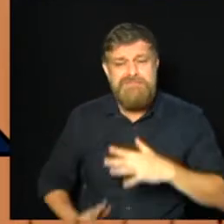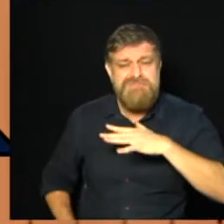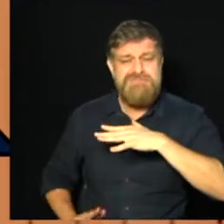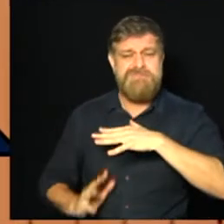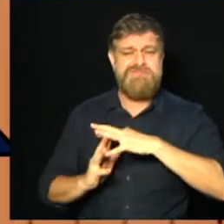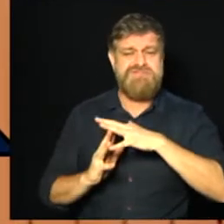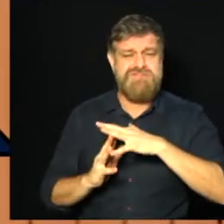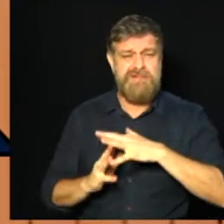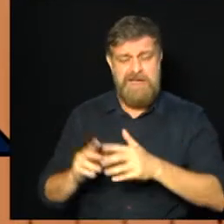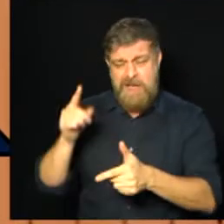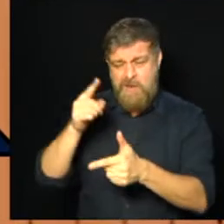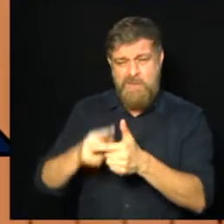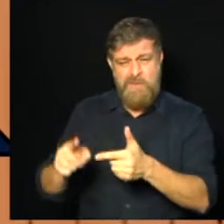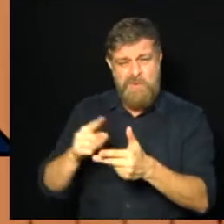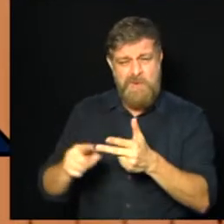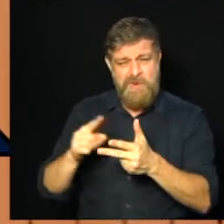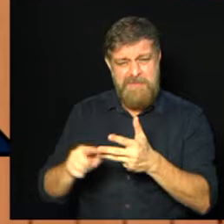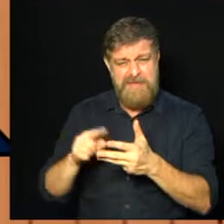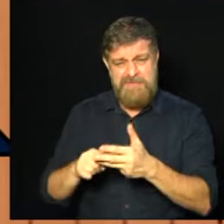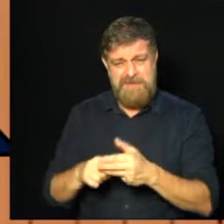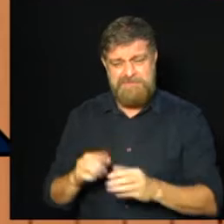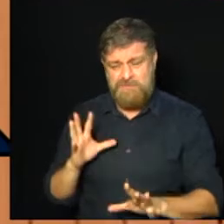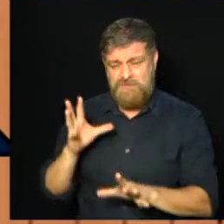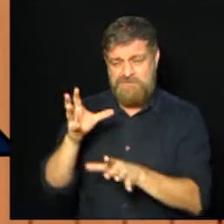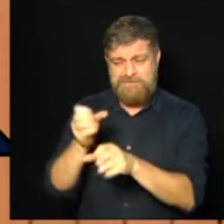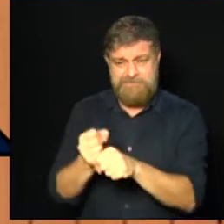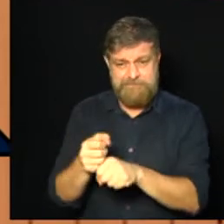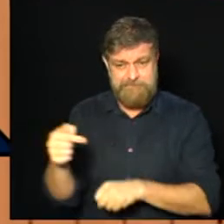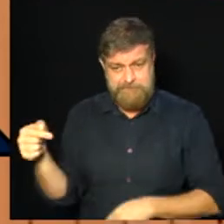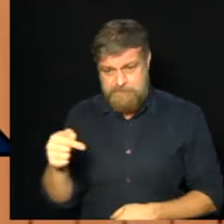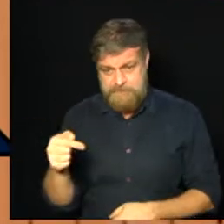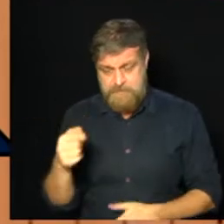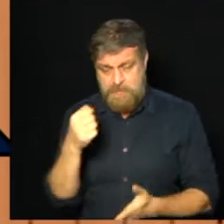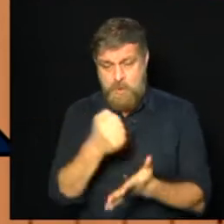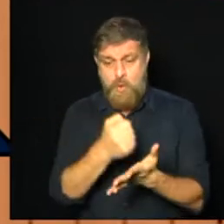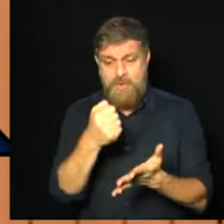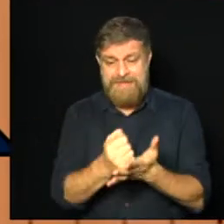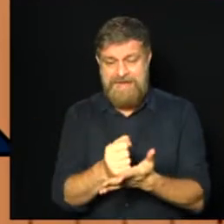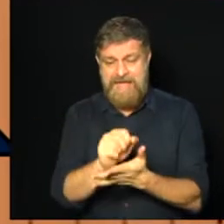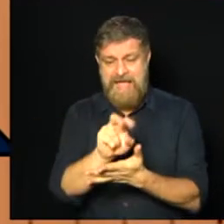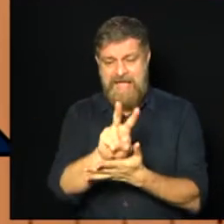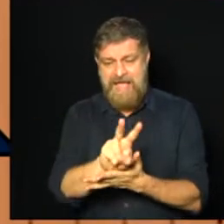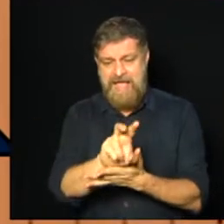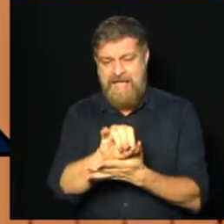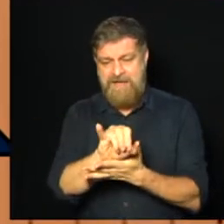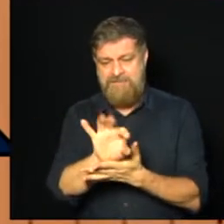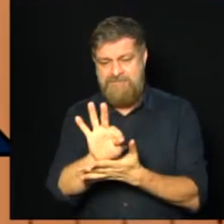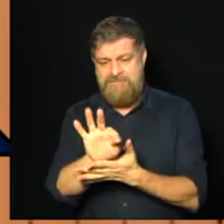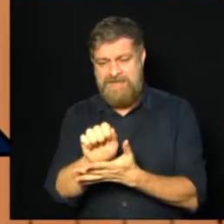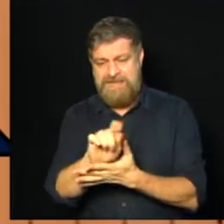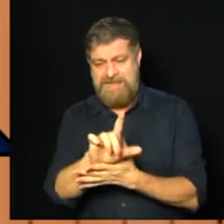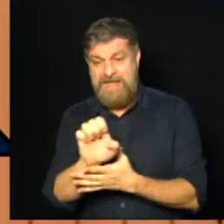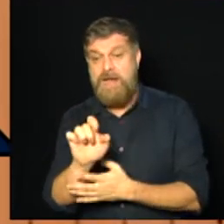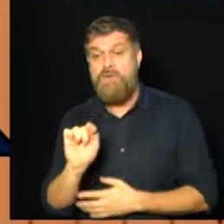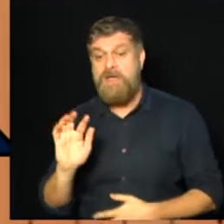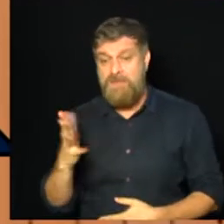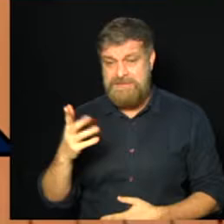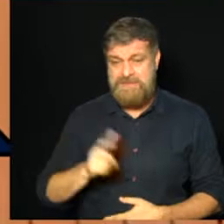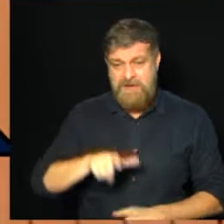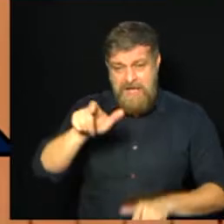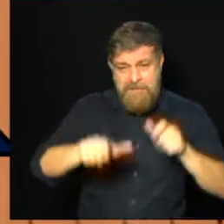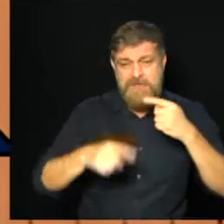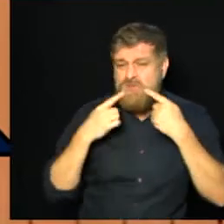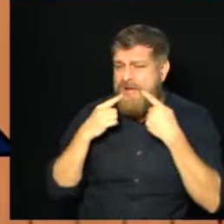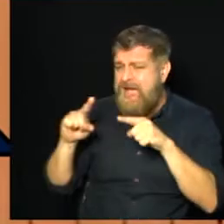desenlace com relação à contratação da Vitale. Nós tivemos relatos de pessoas que reclamavam